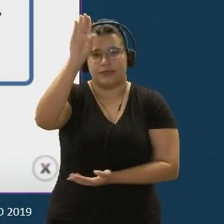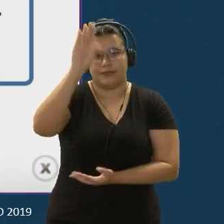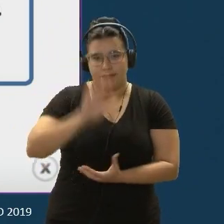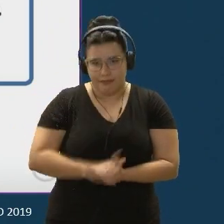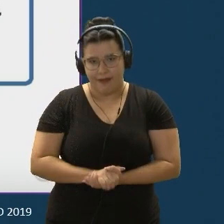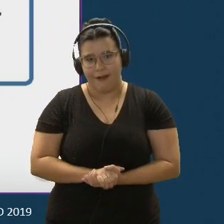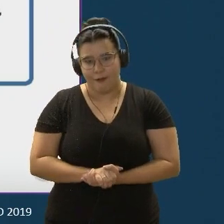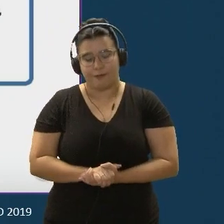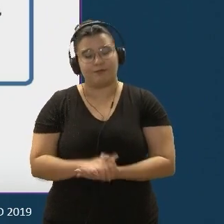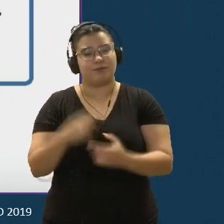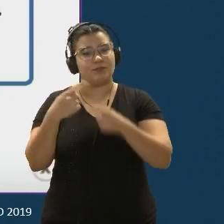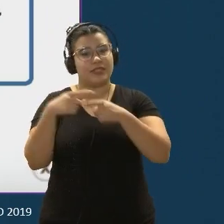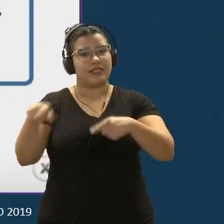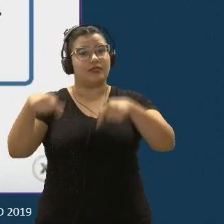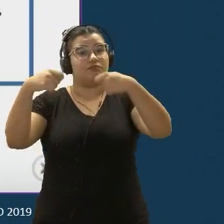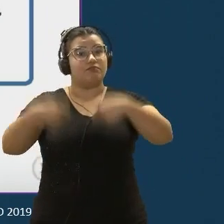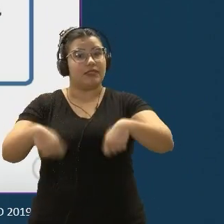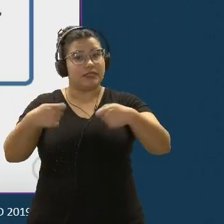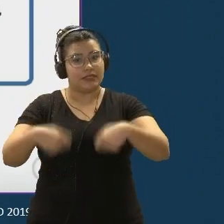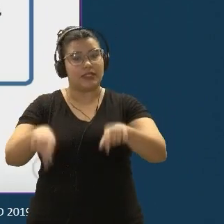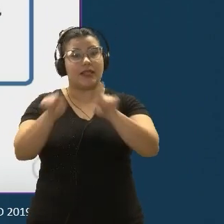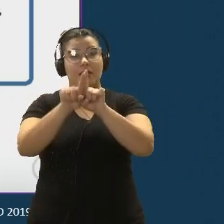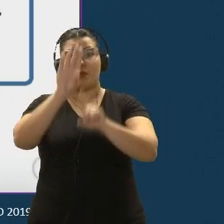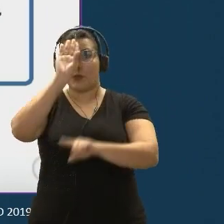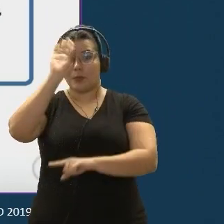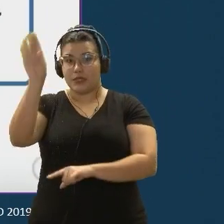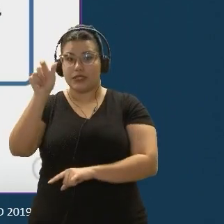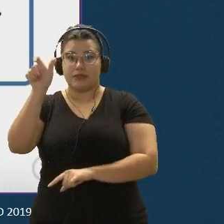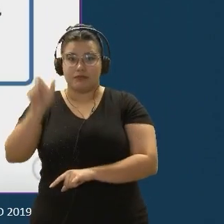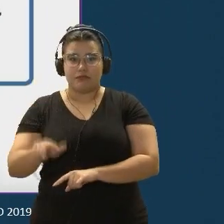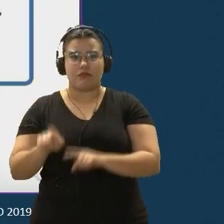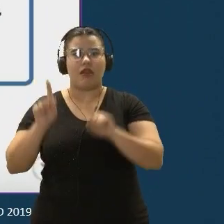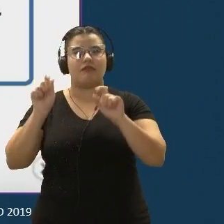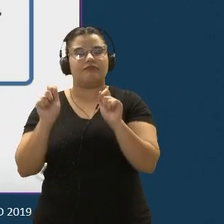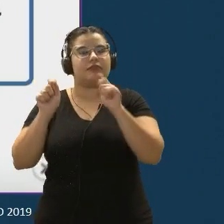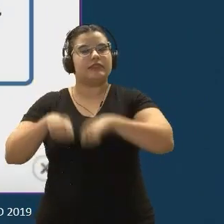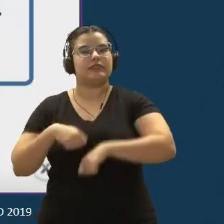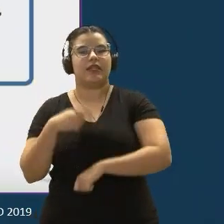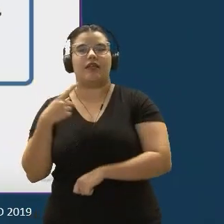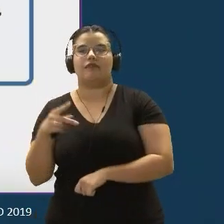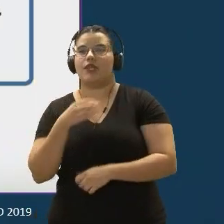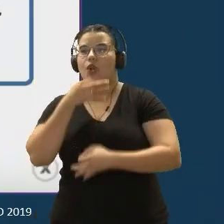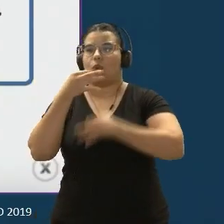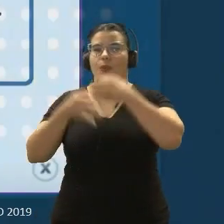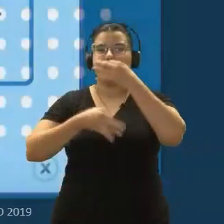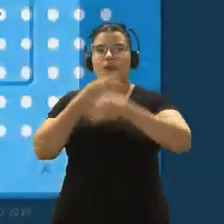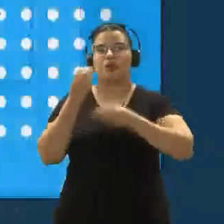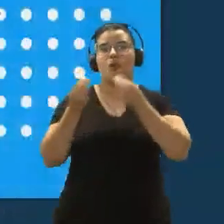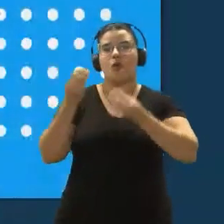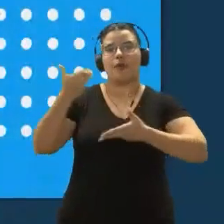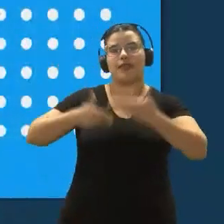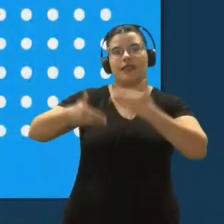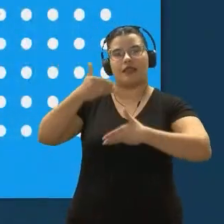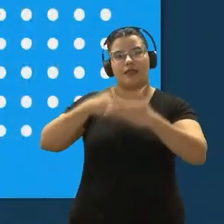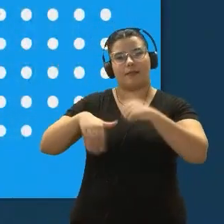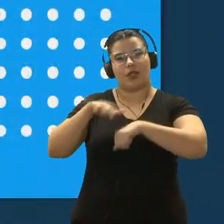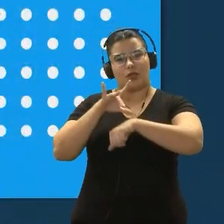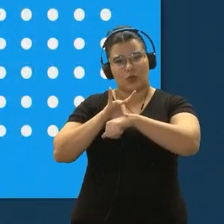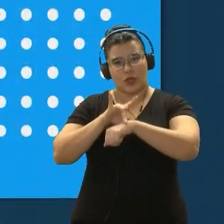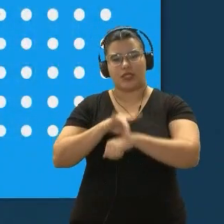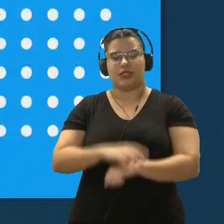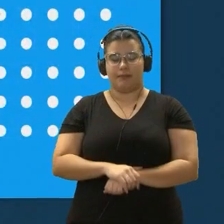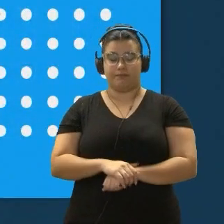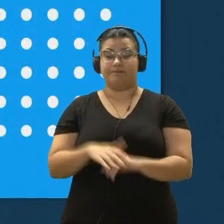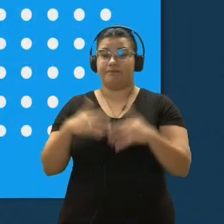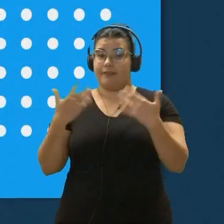precisa também, e principalmente ele, dar as suas opiniões em relação ao tratamento da doença que ele tem.